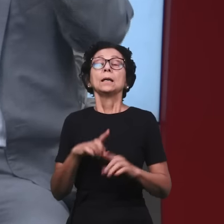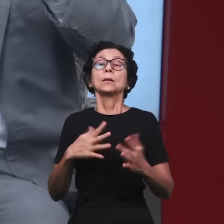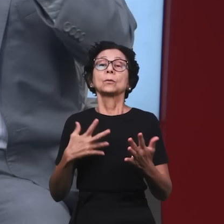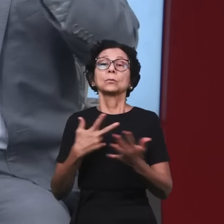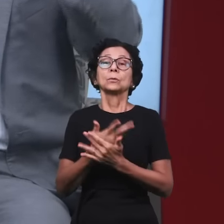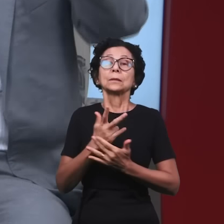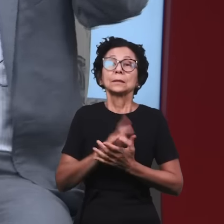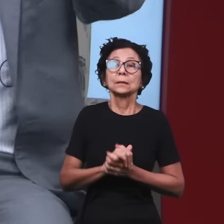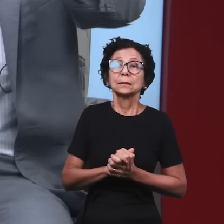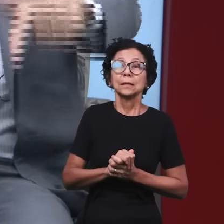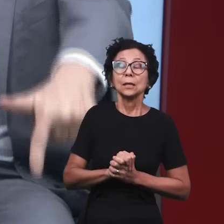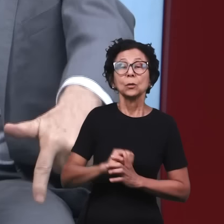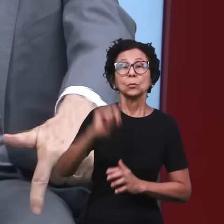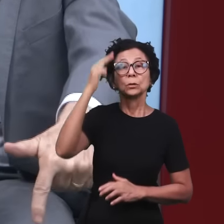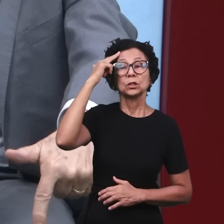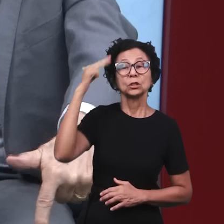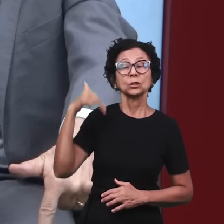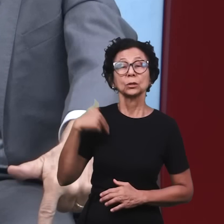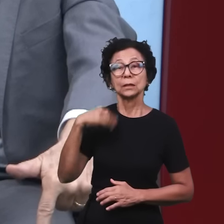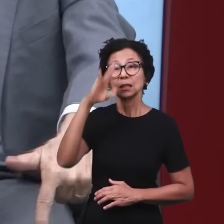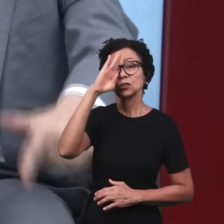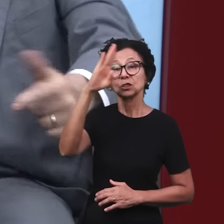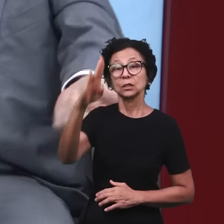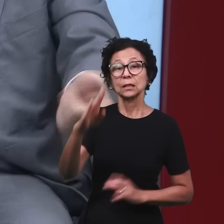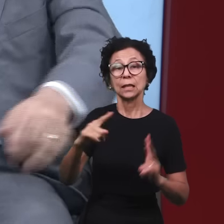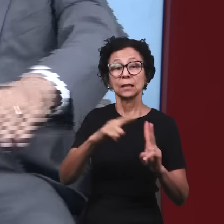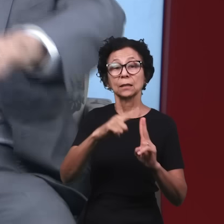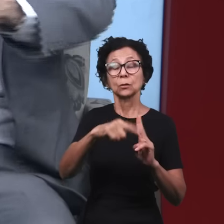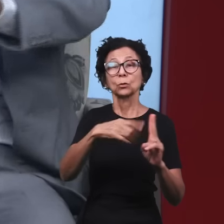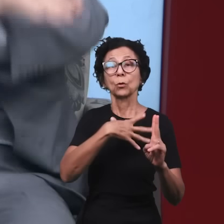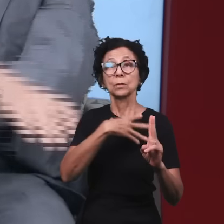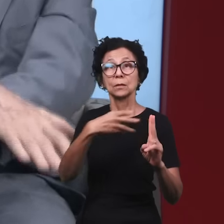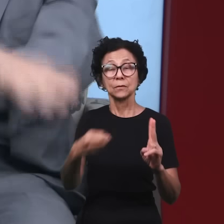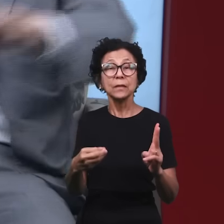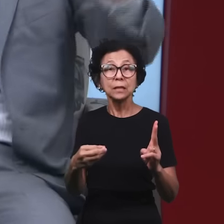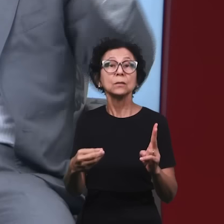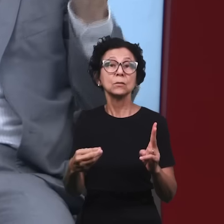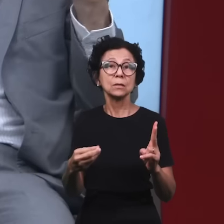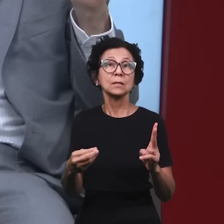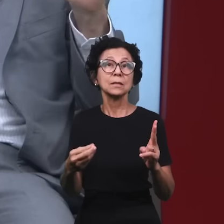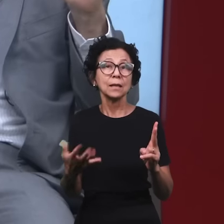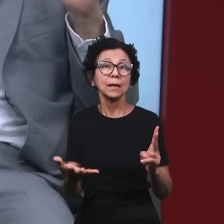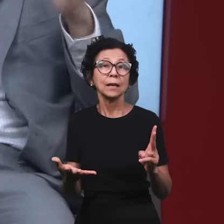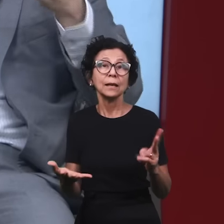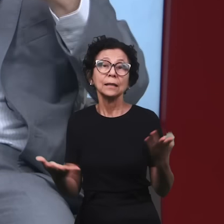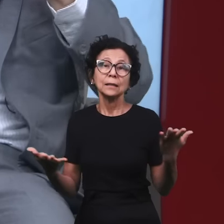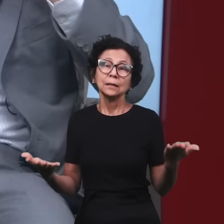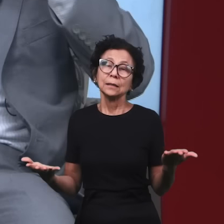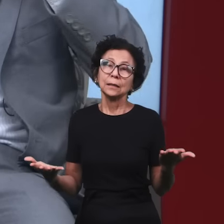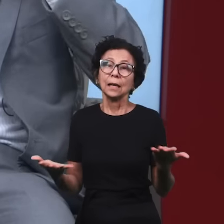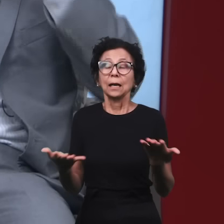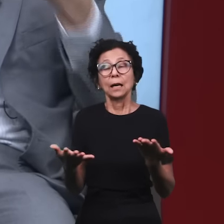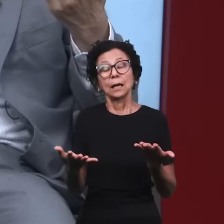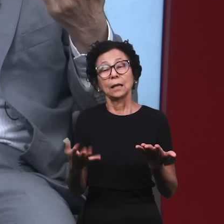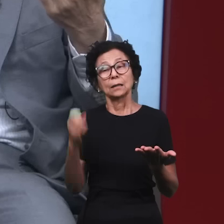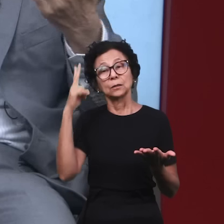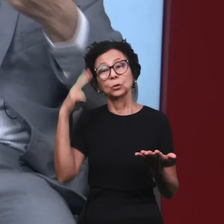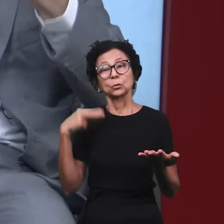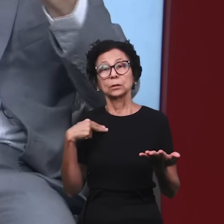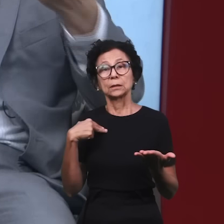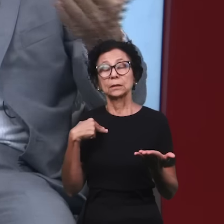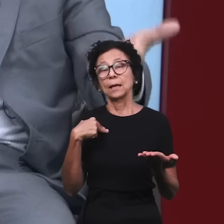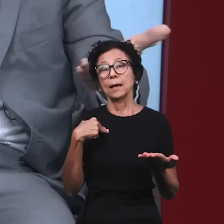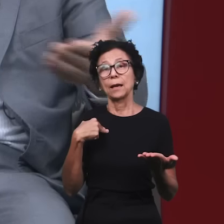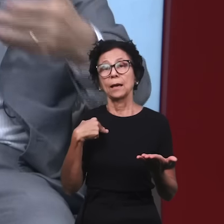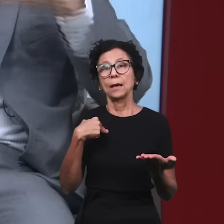saltando José, indo direto aos seus filhos e ainda invertendo a imposição de mãos, estava anulando